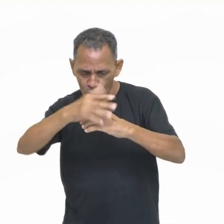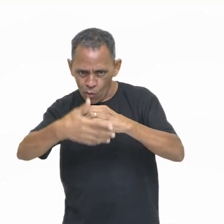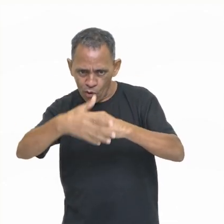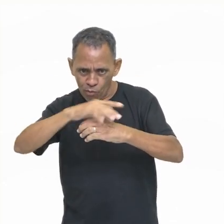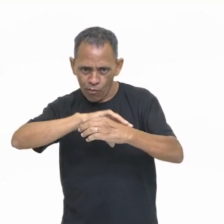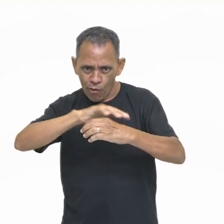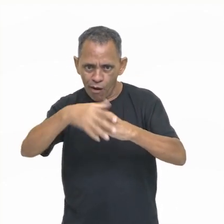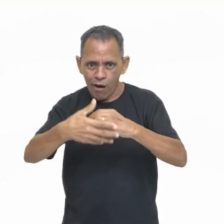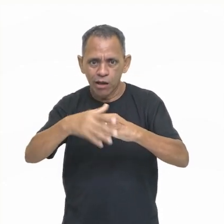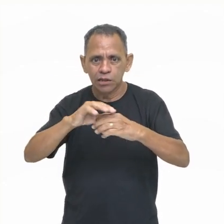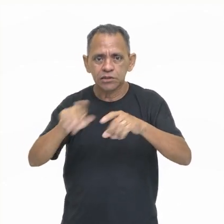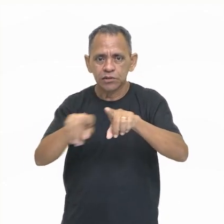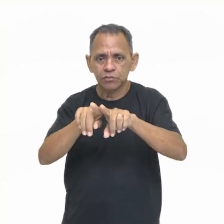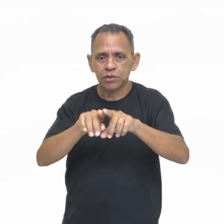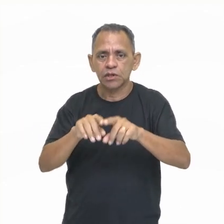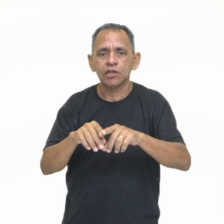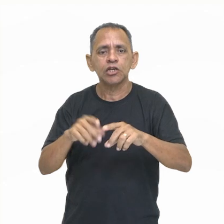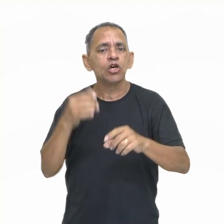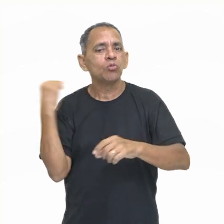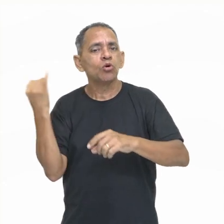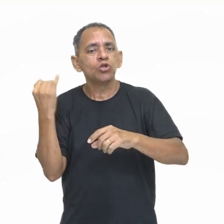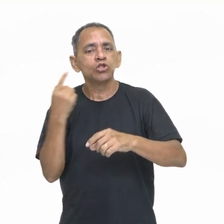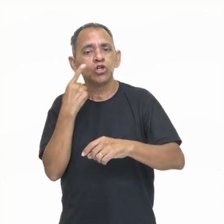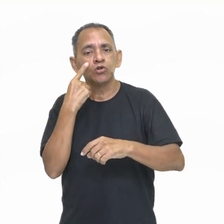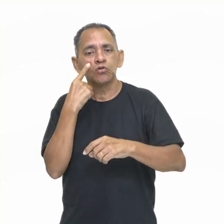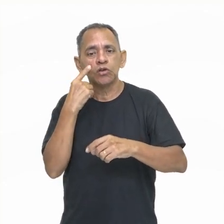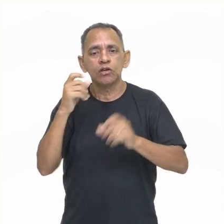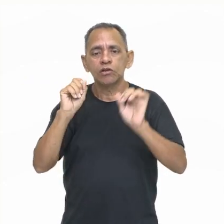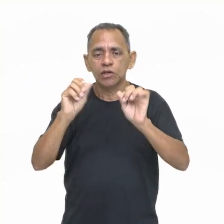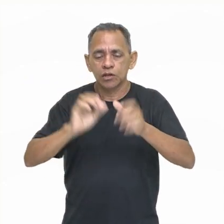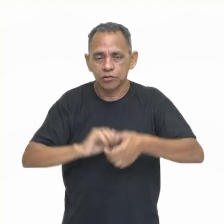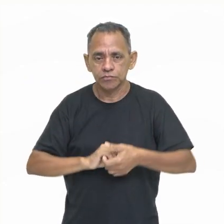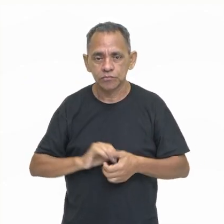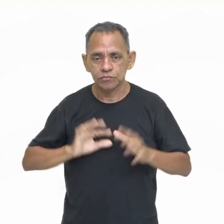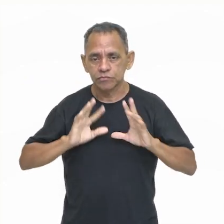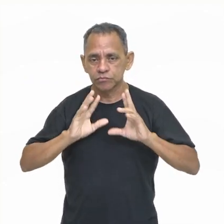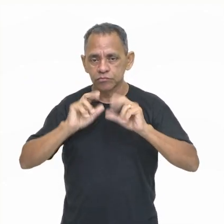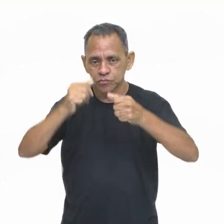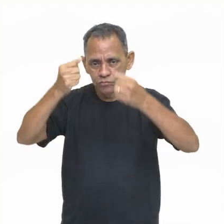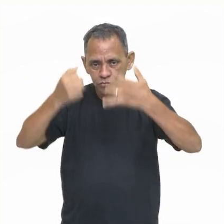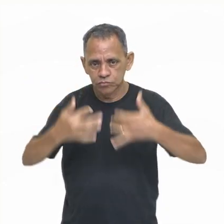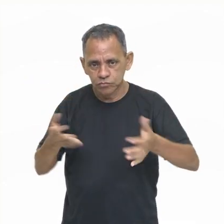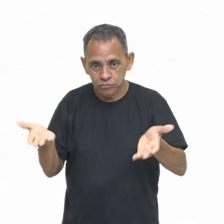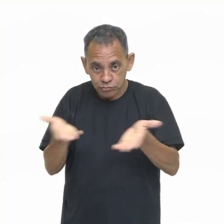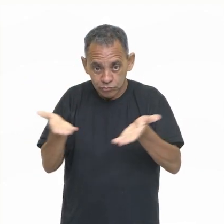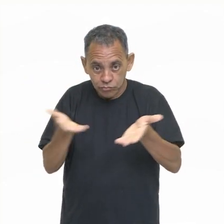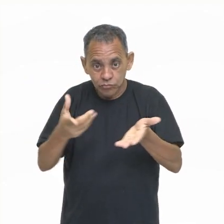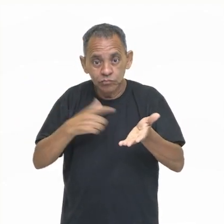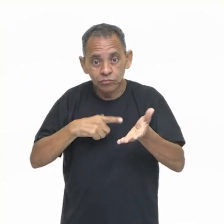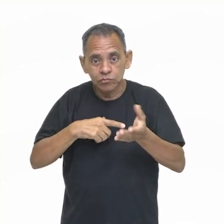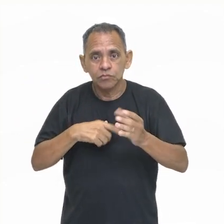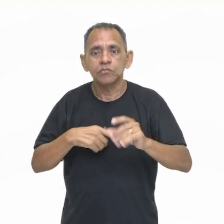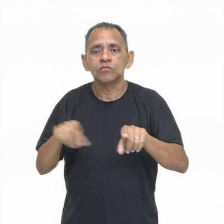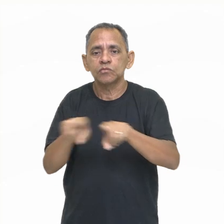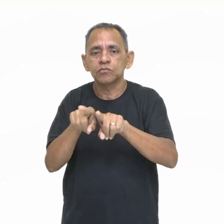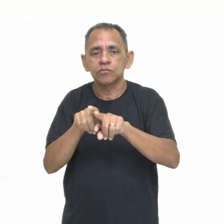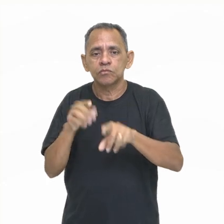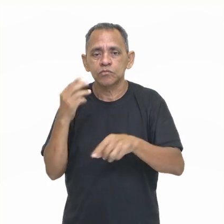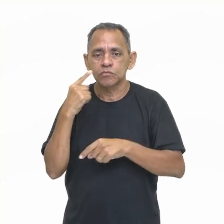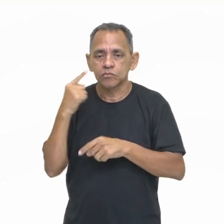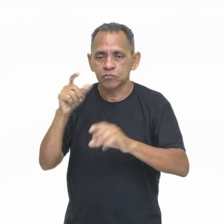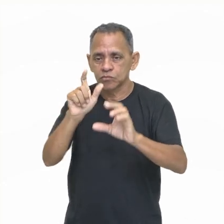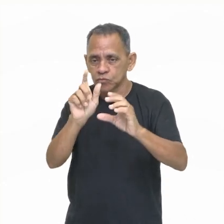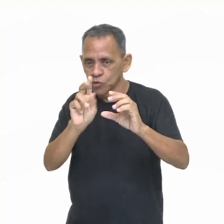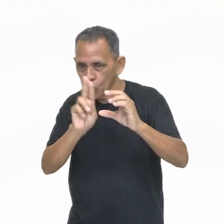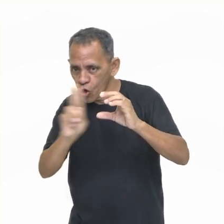É importante a gente observar que, além de tudo isso que eu falei para vocês, existe ainda o glicocálix, né?